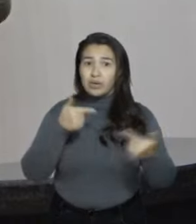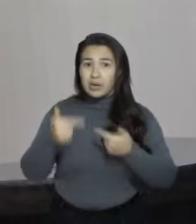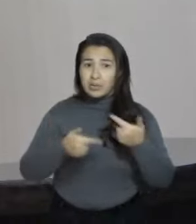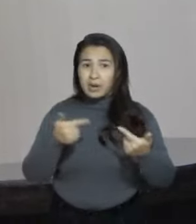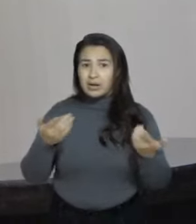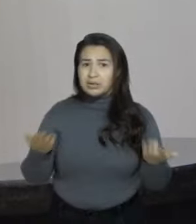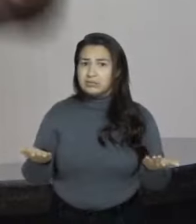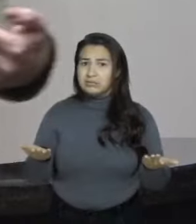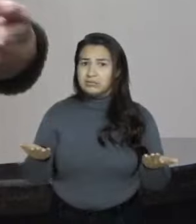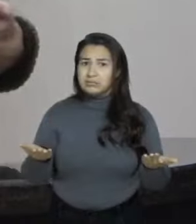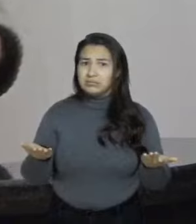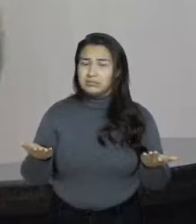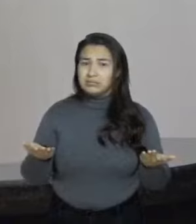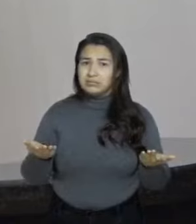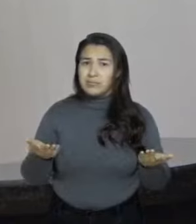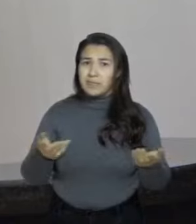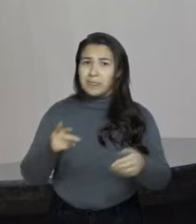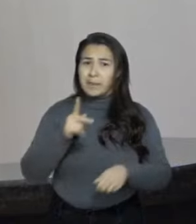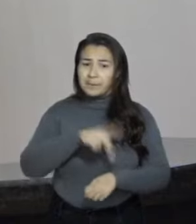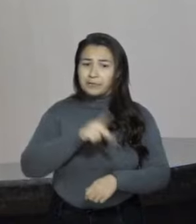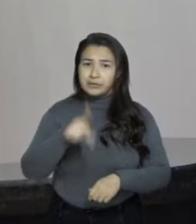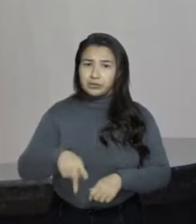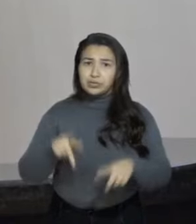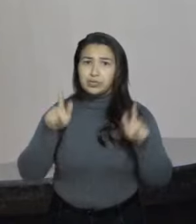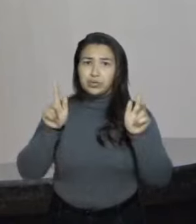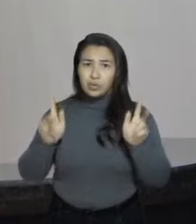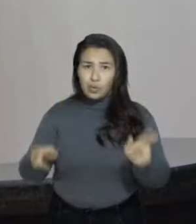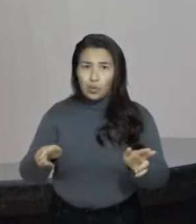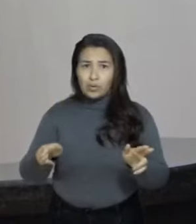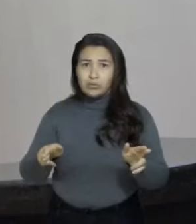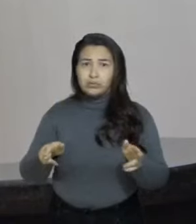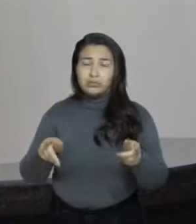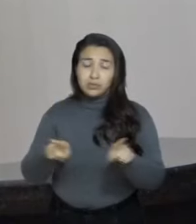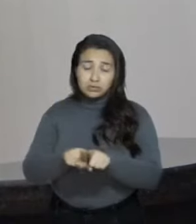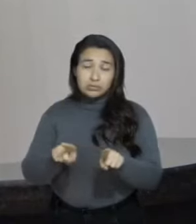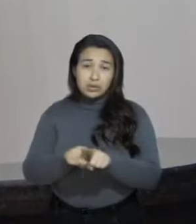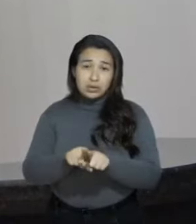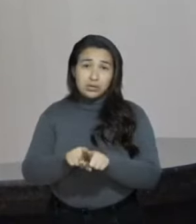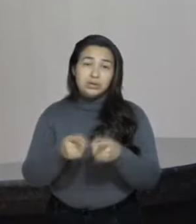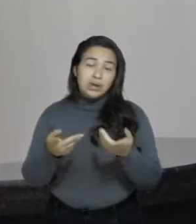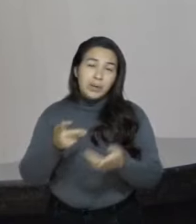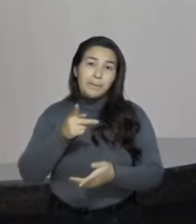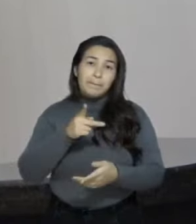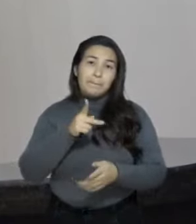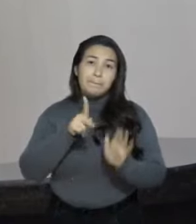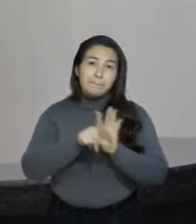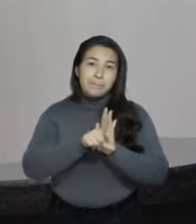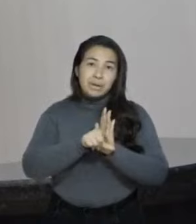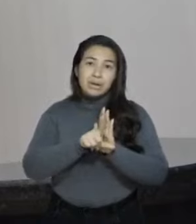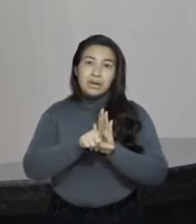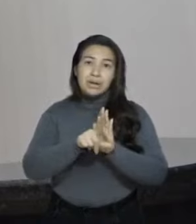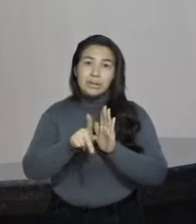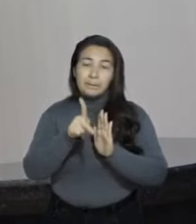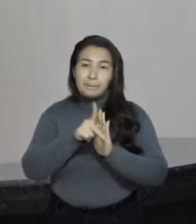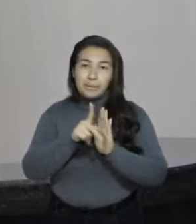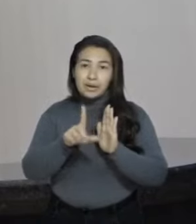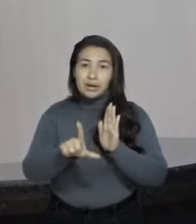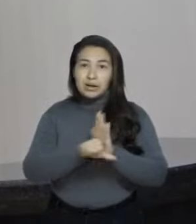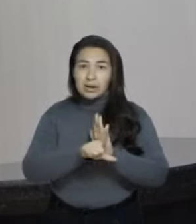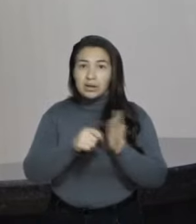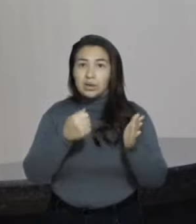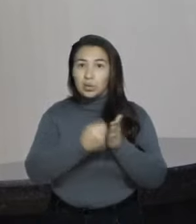Professor mesmo a função mesma remuneração então o nosso PL está aqui estamos na luta do